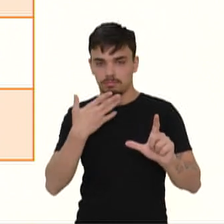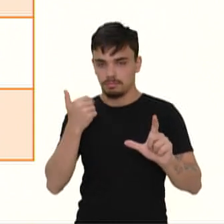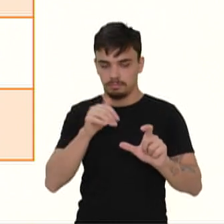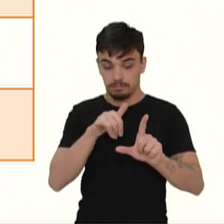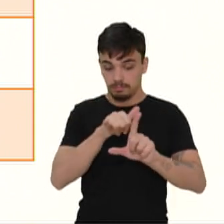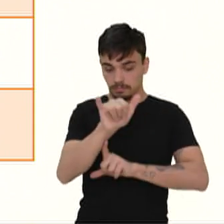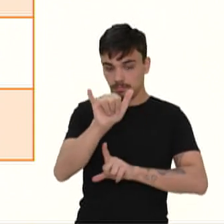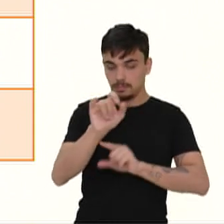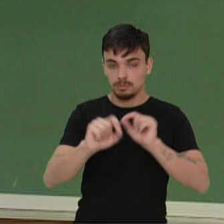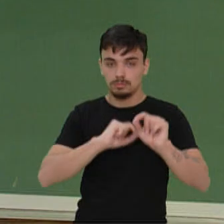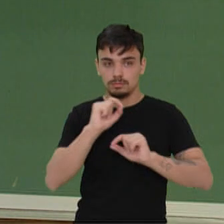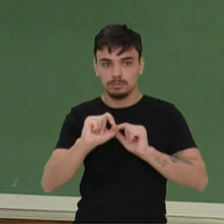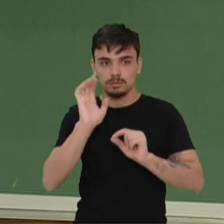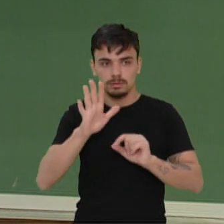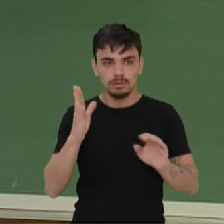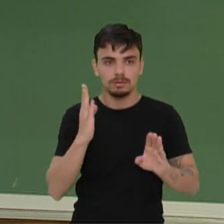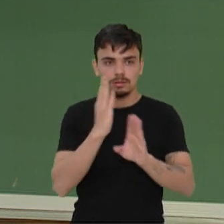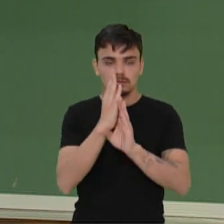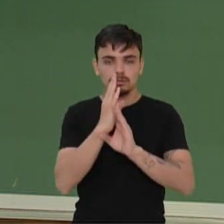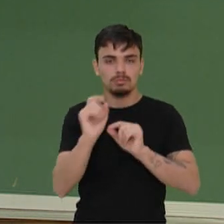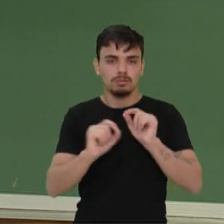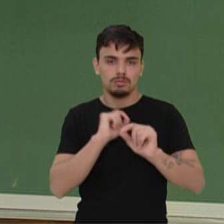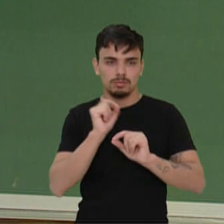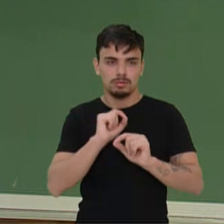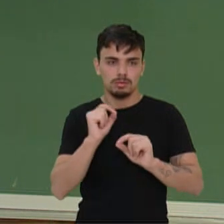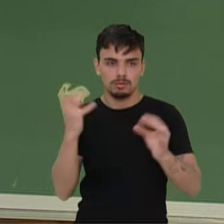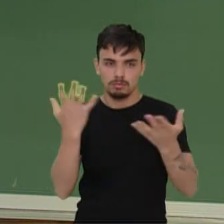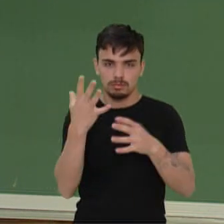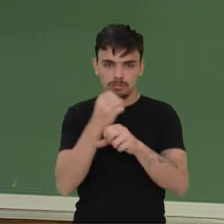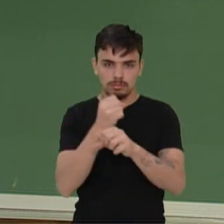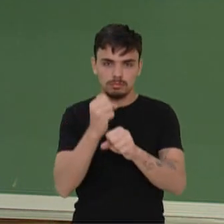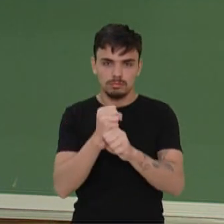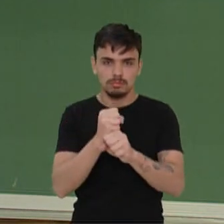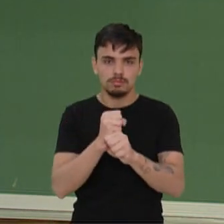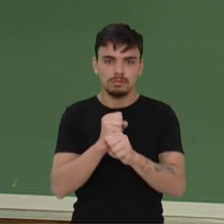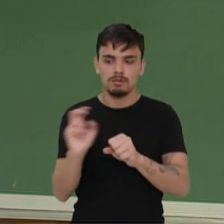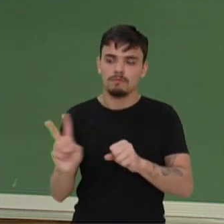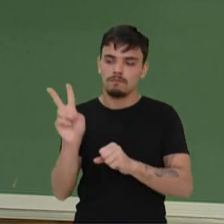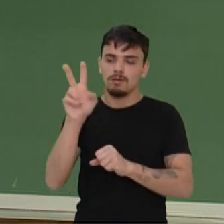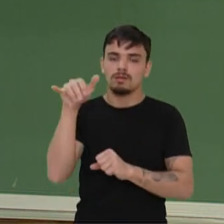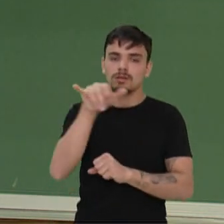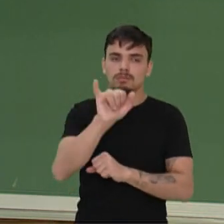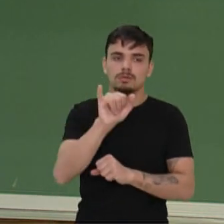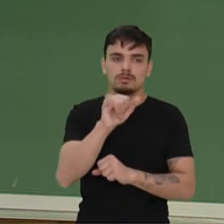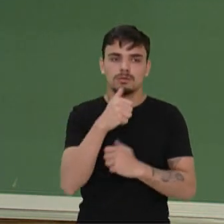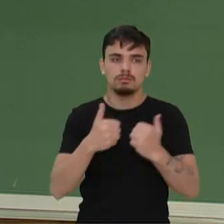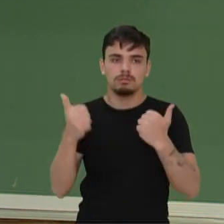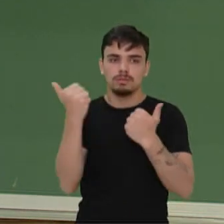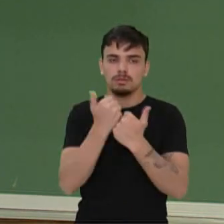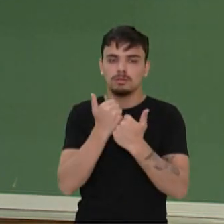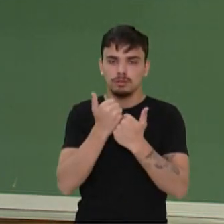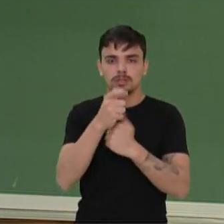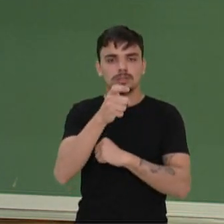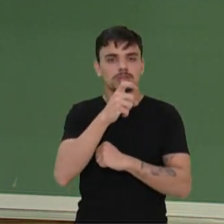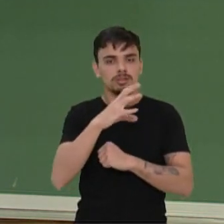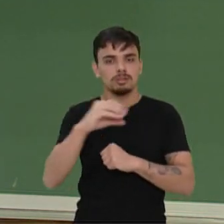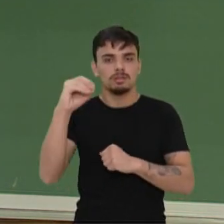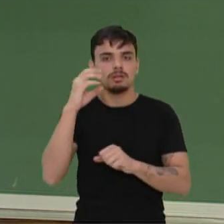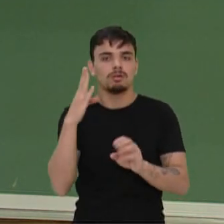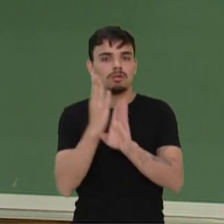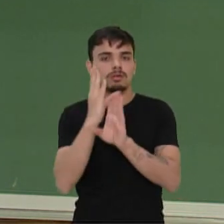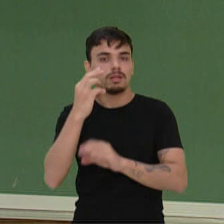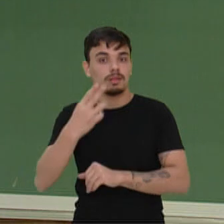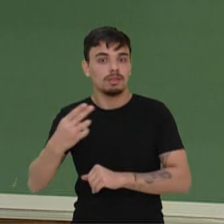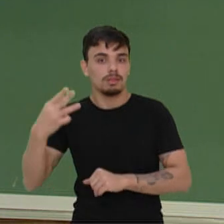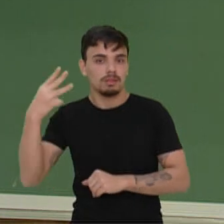né? Agora que eu já descobri os valores de x, vou calcular os valores de y. Substituo x por zero. Substituindo x por zero, eu vou encontrar o